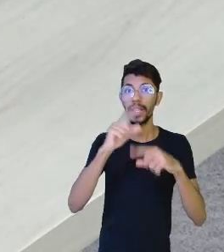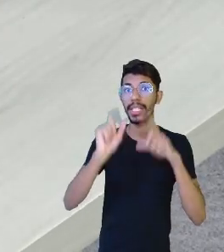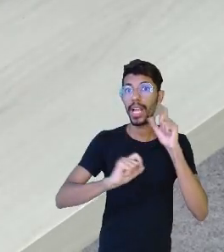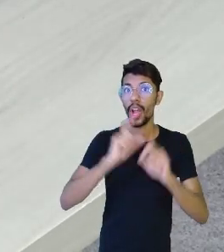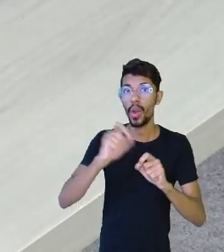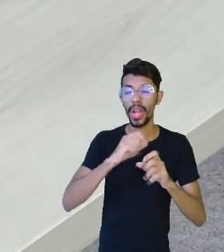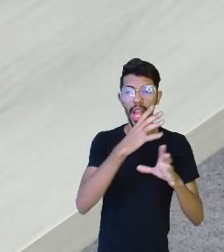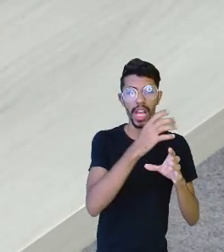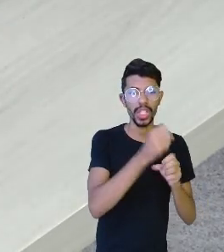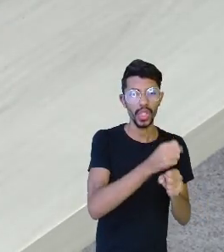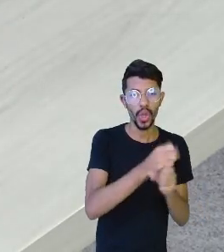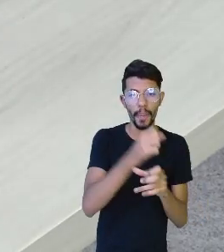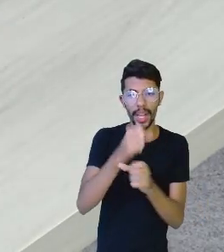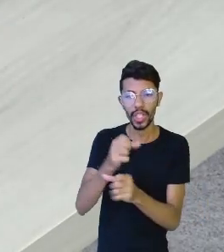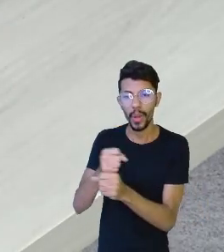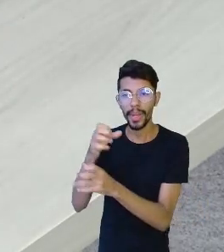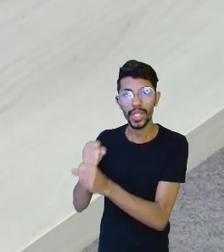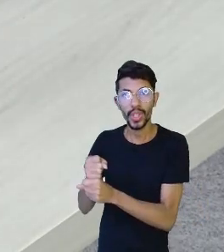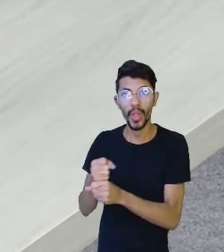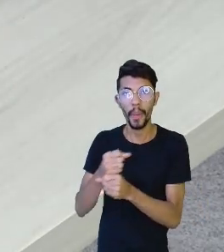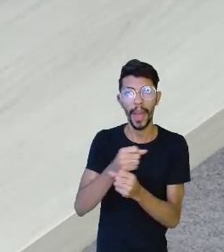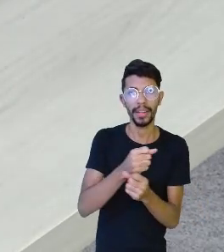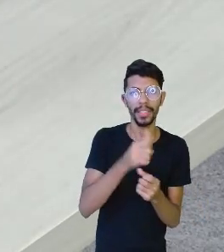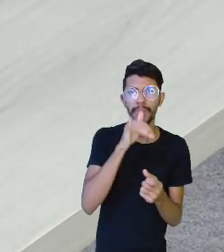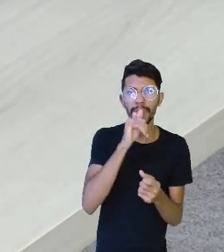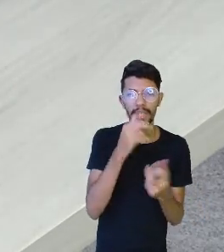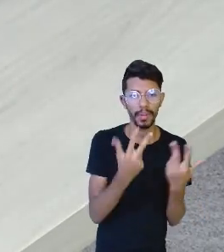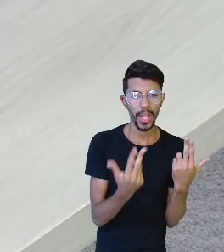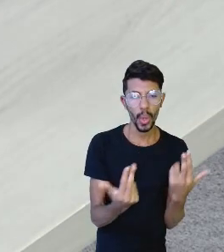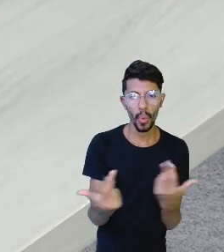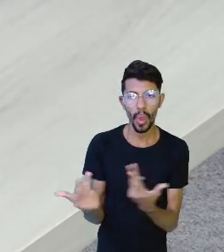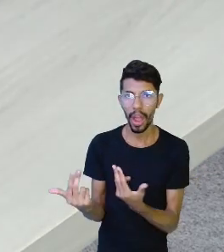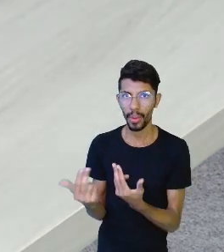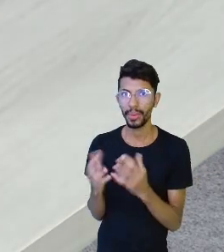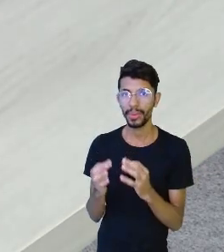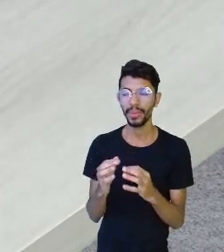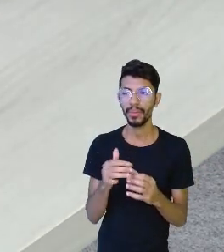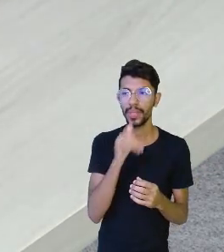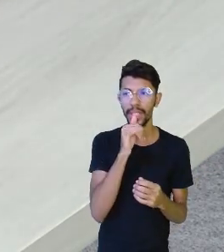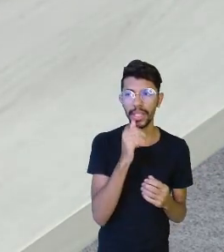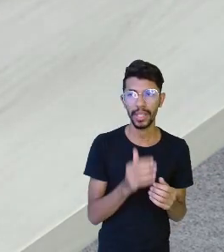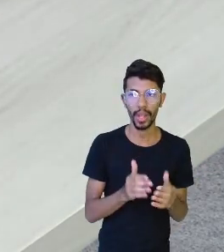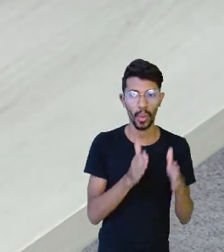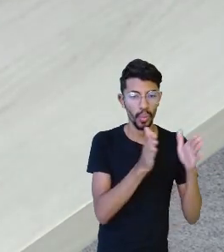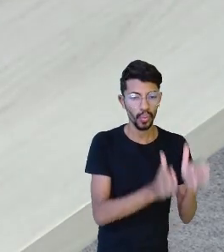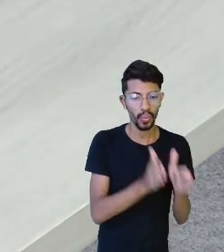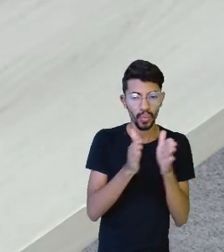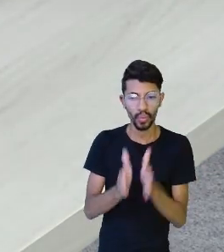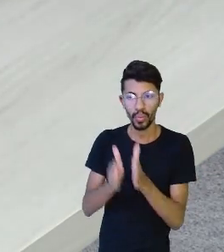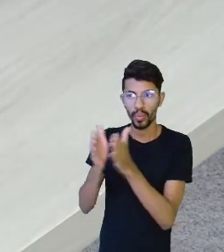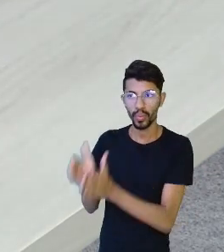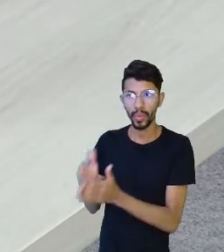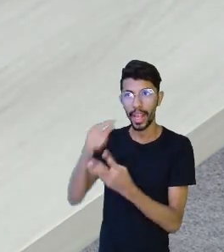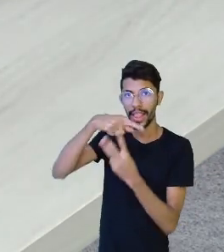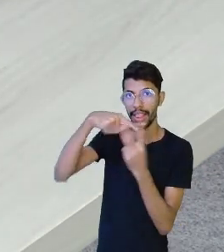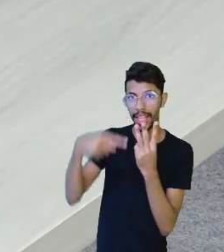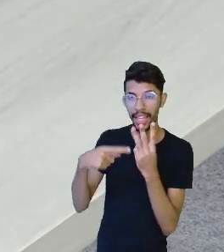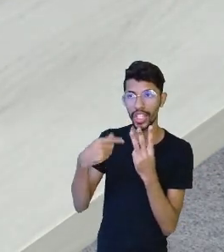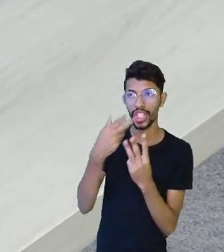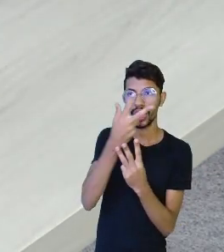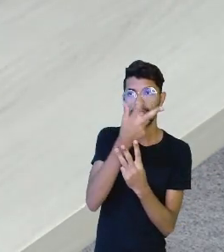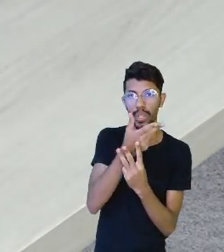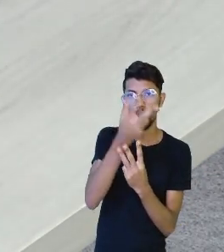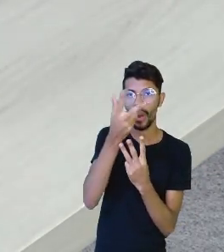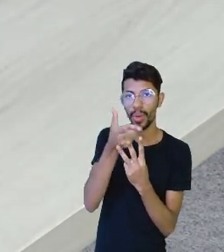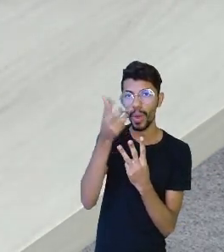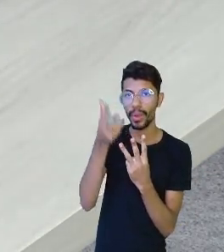de parcelas iguais, ou seja, nós temos aqui, ó, uma parcela, 2 parcelas, 3 parcelas,